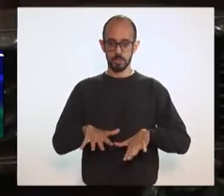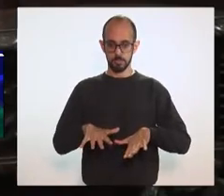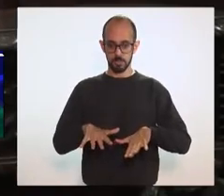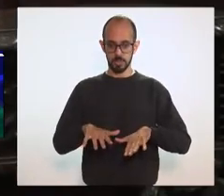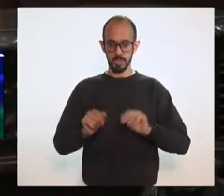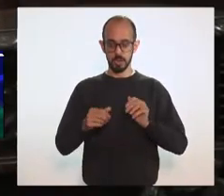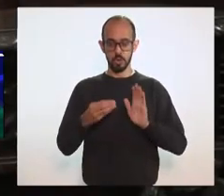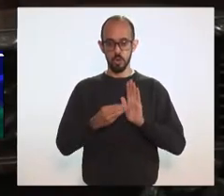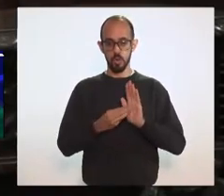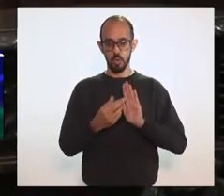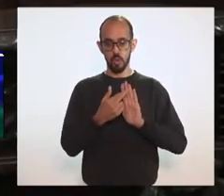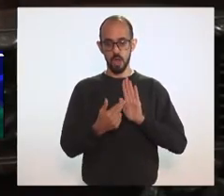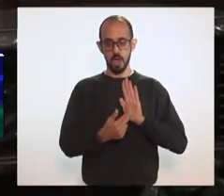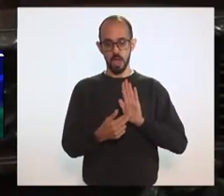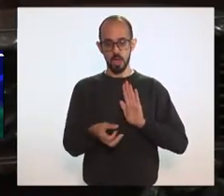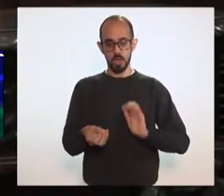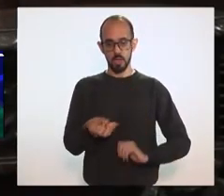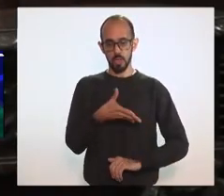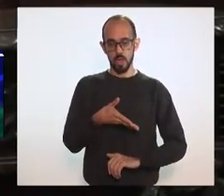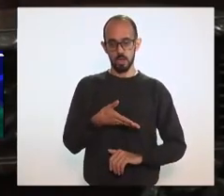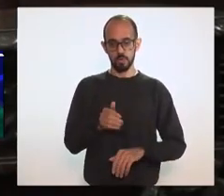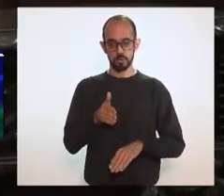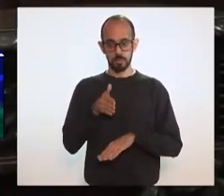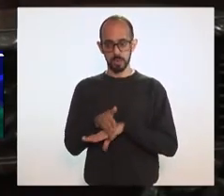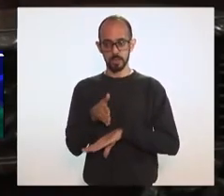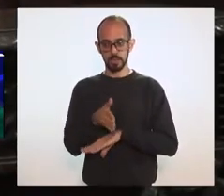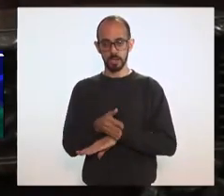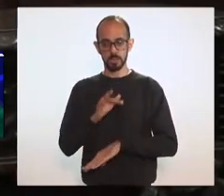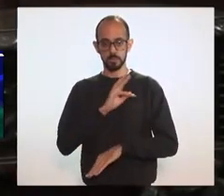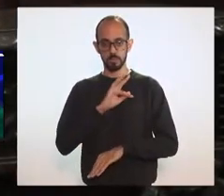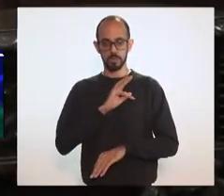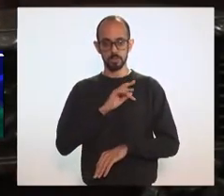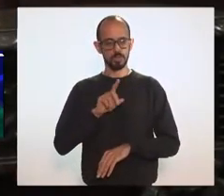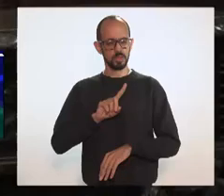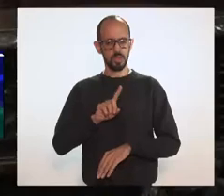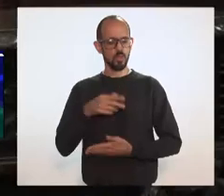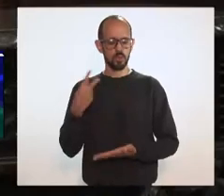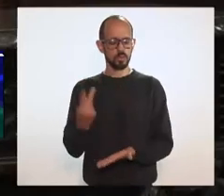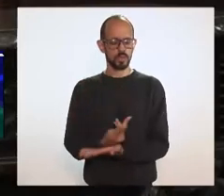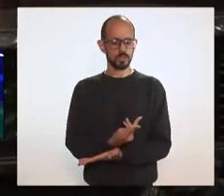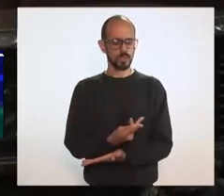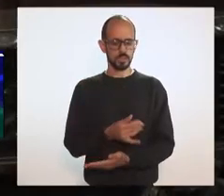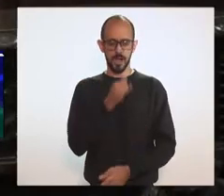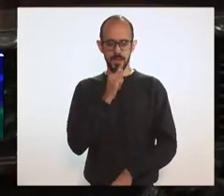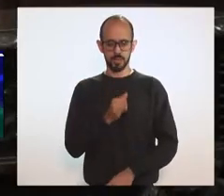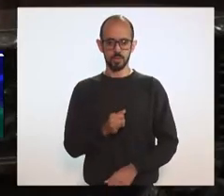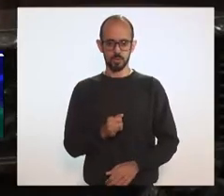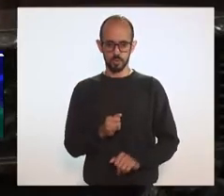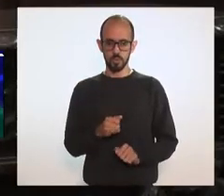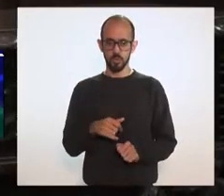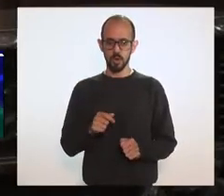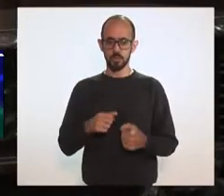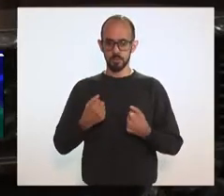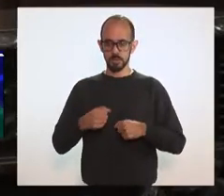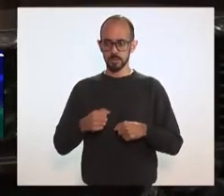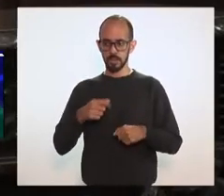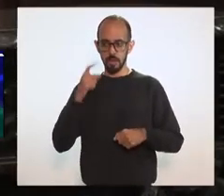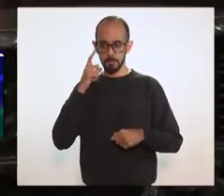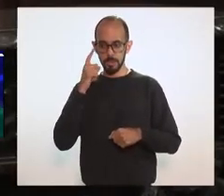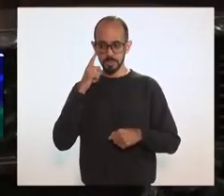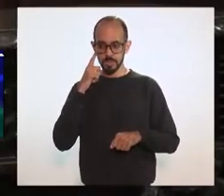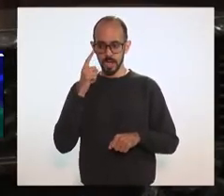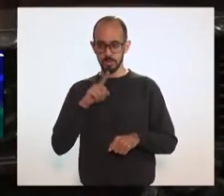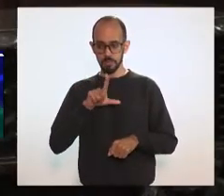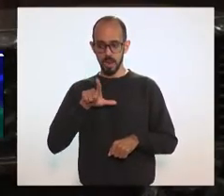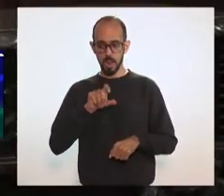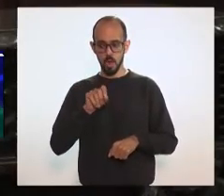regras para que operações policiais não ocorressem à torta e à direita, sem pensar numa lógica